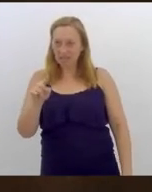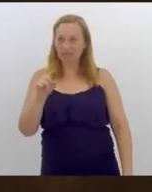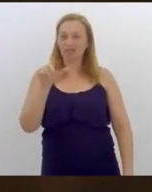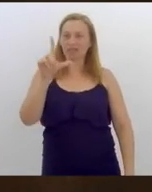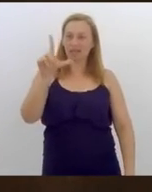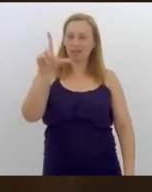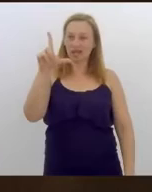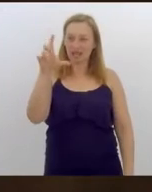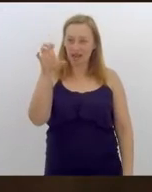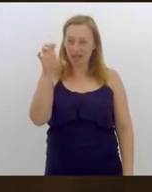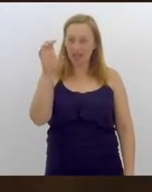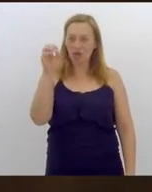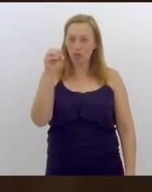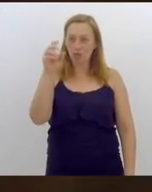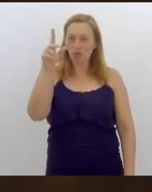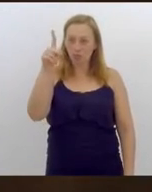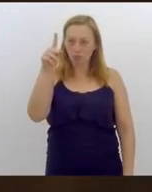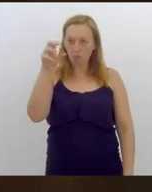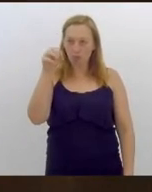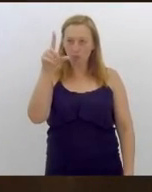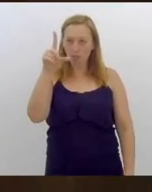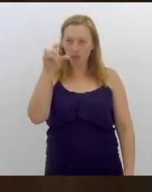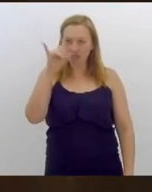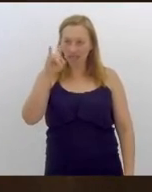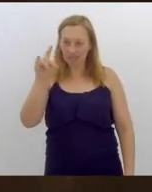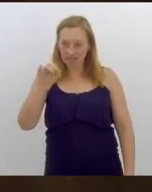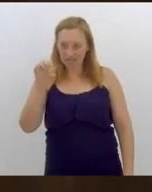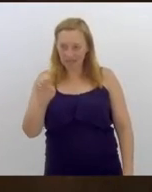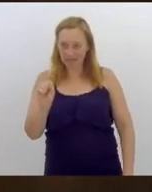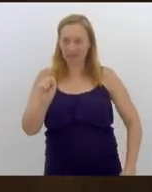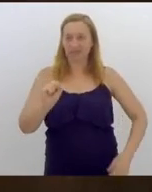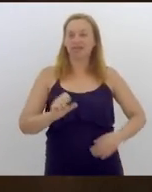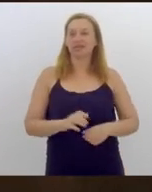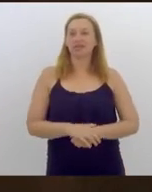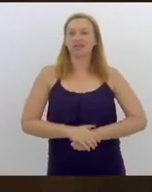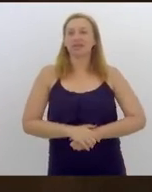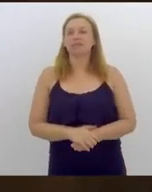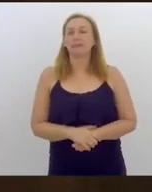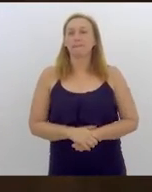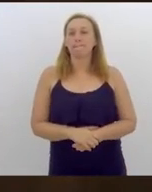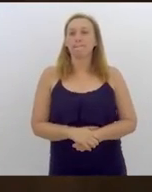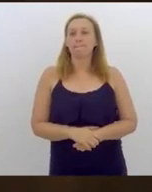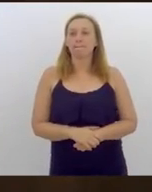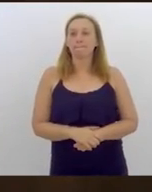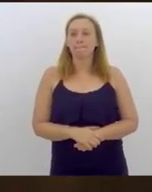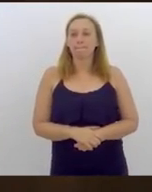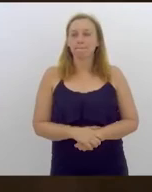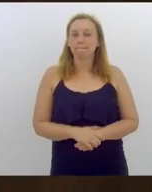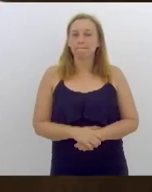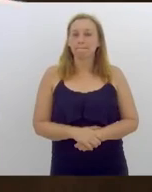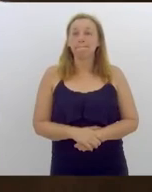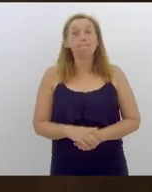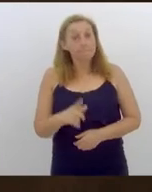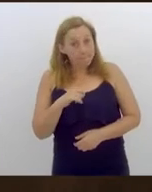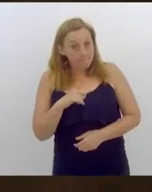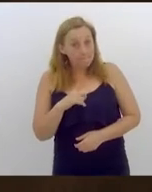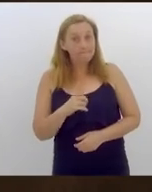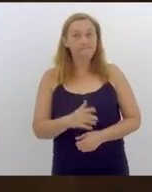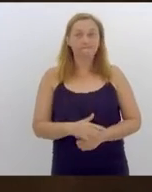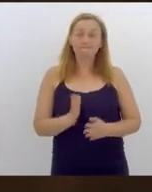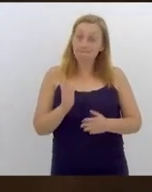seu presente o Grêmio Recreativo Imperatriz Leopoldinense existe